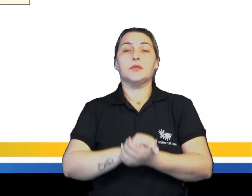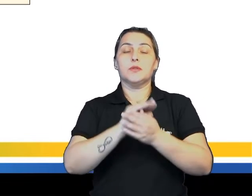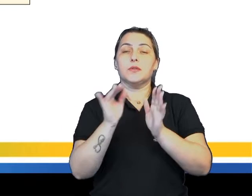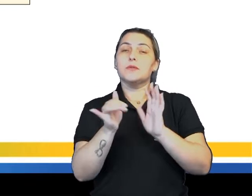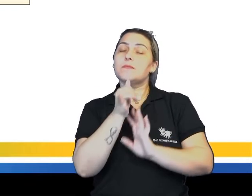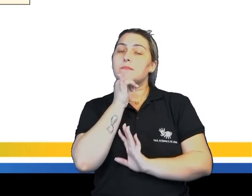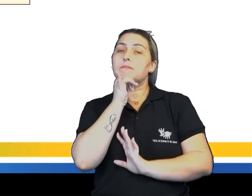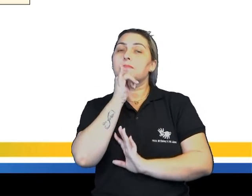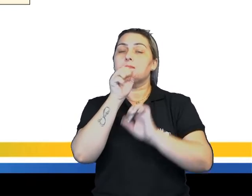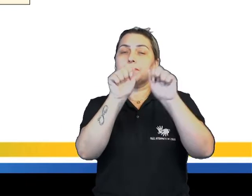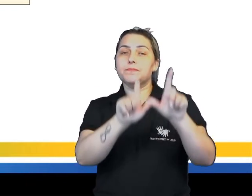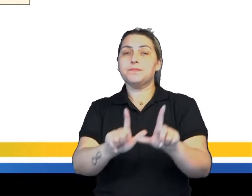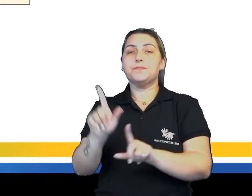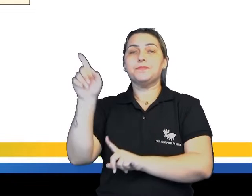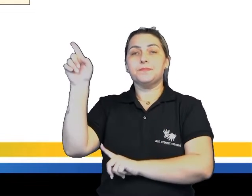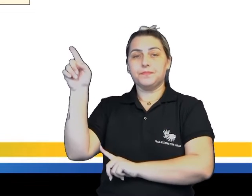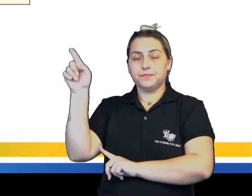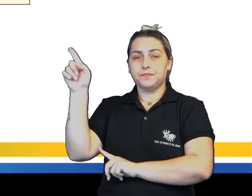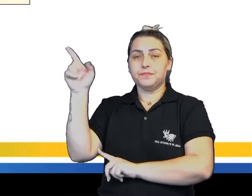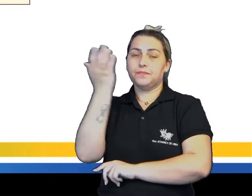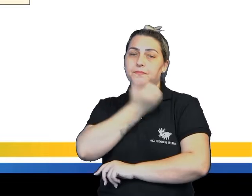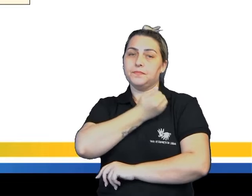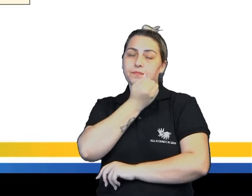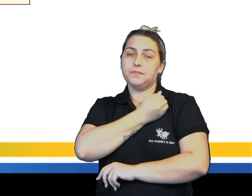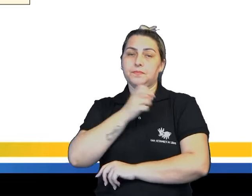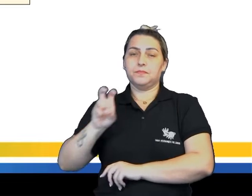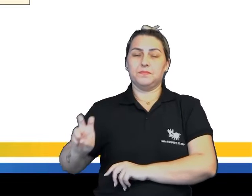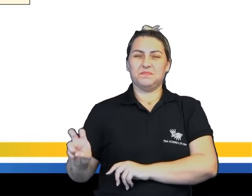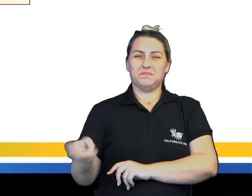para vocês aí embaixo do número